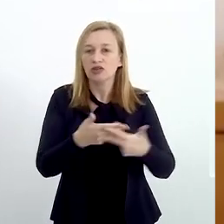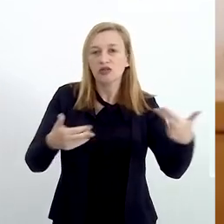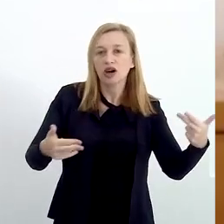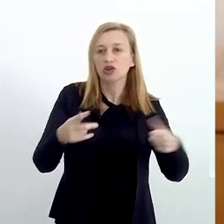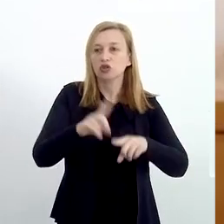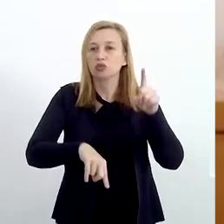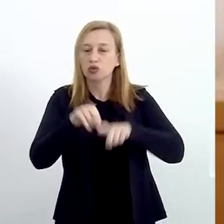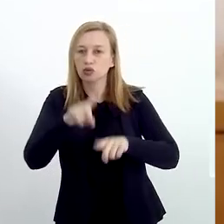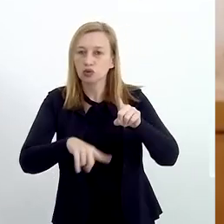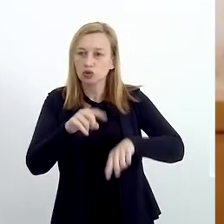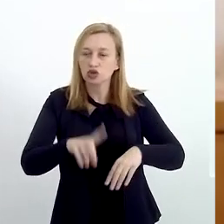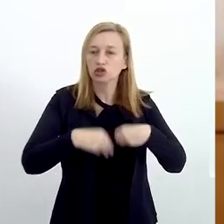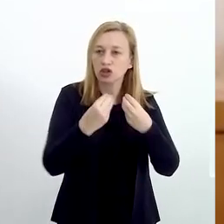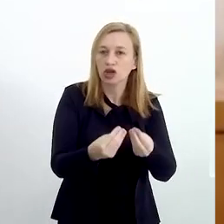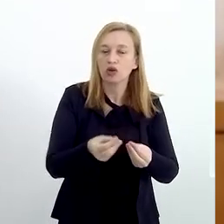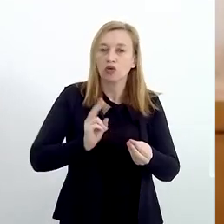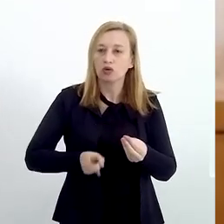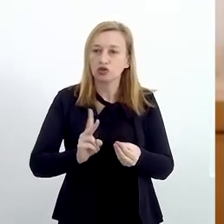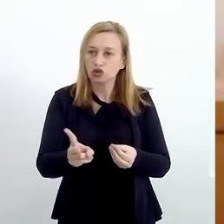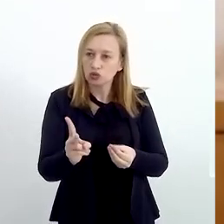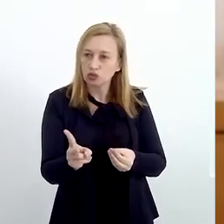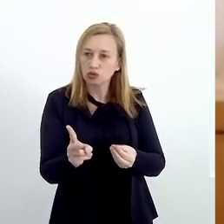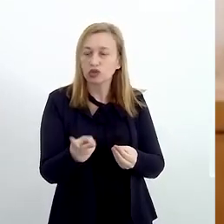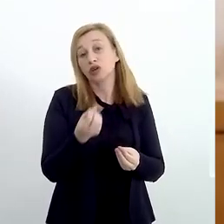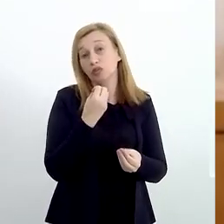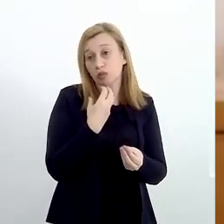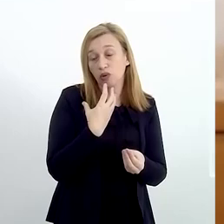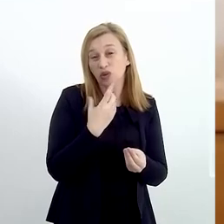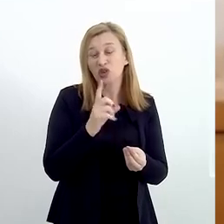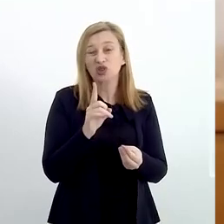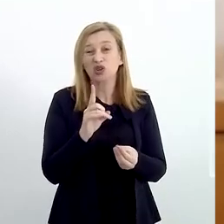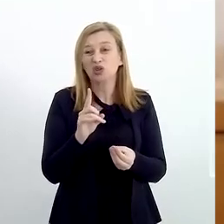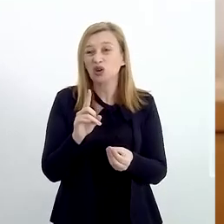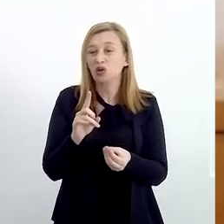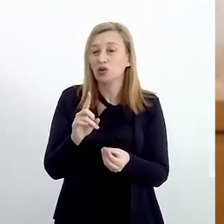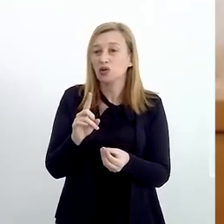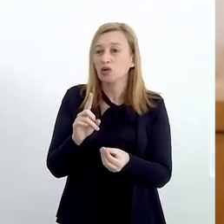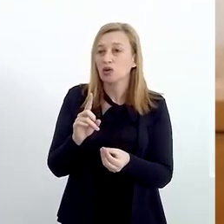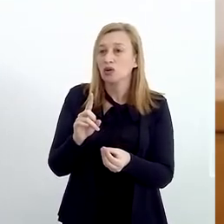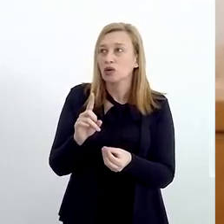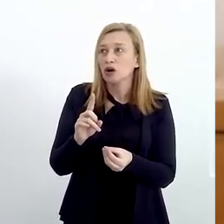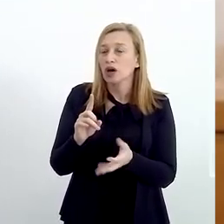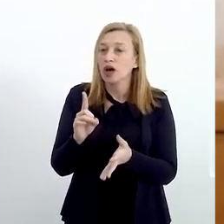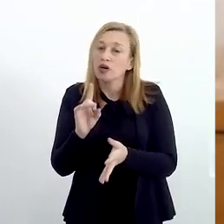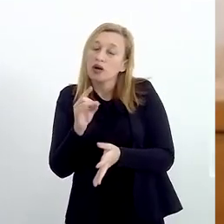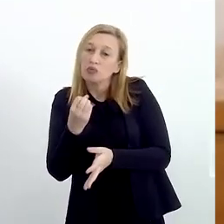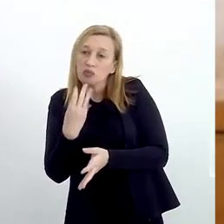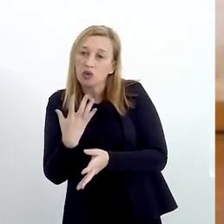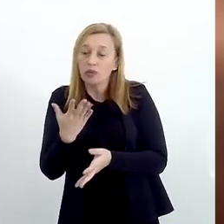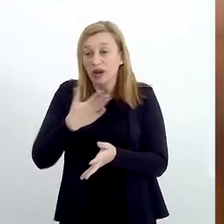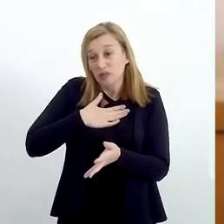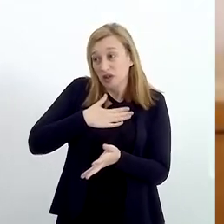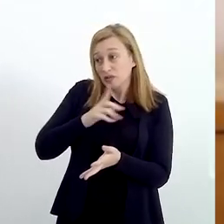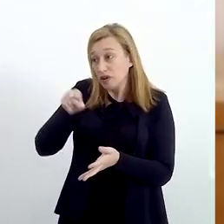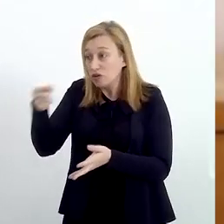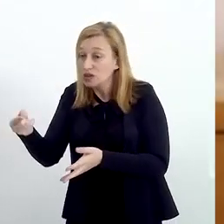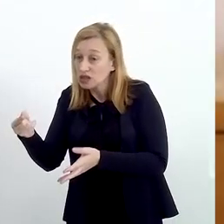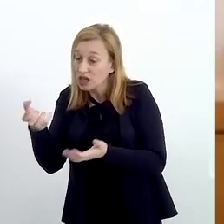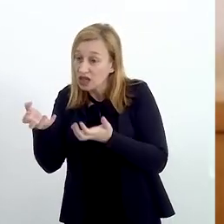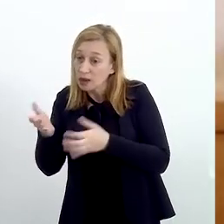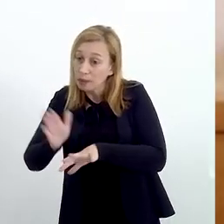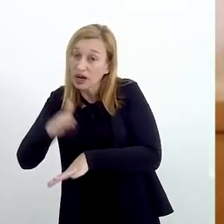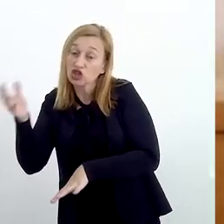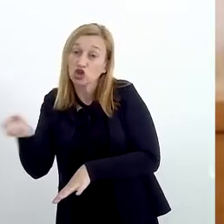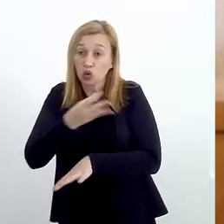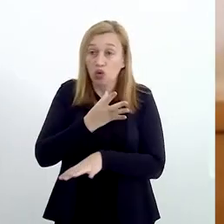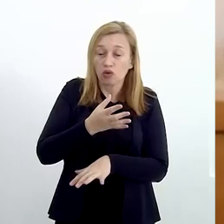que ele entrega na verdade continua funcionando ele estava estudando sirvo mais para para você para mim que naquele momento professor de algo